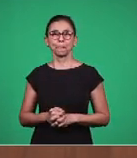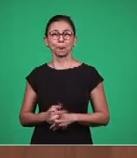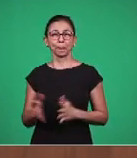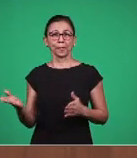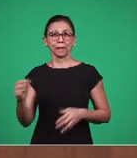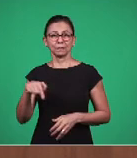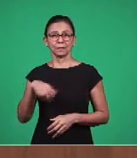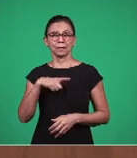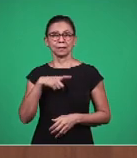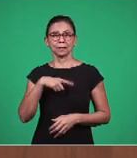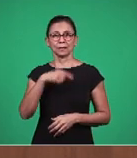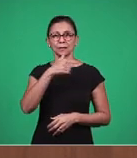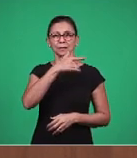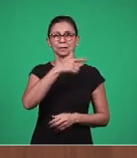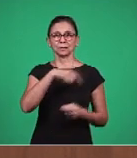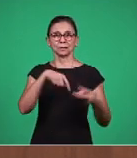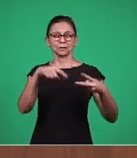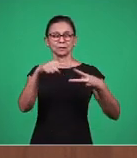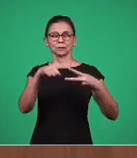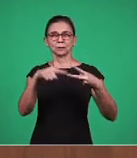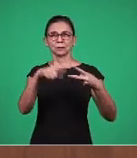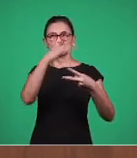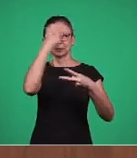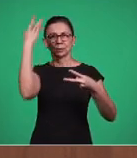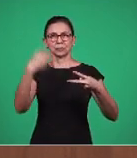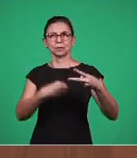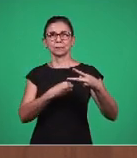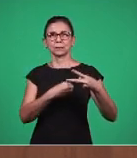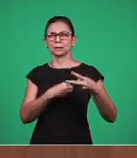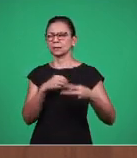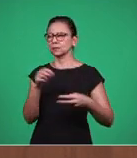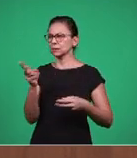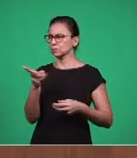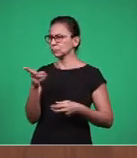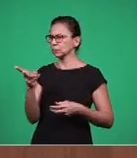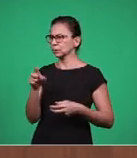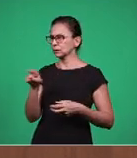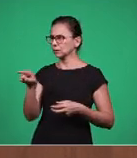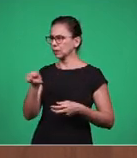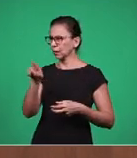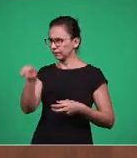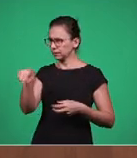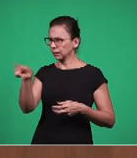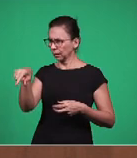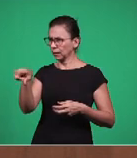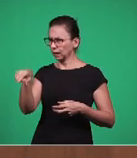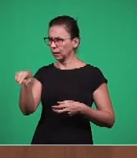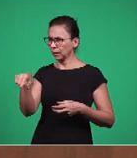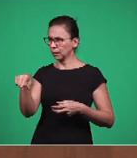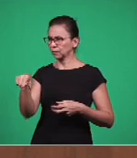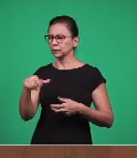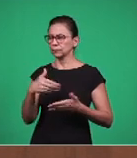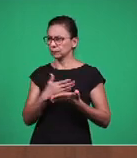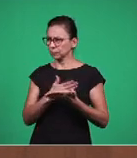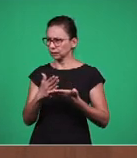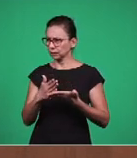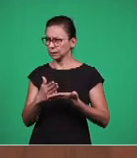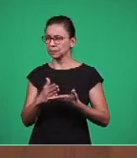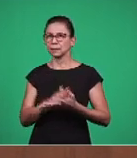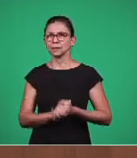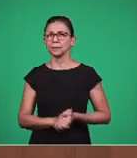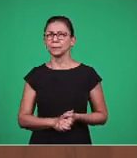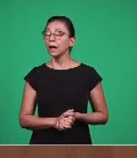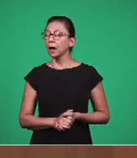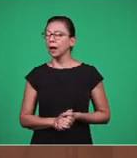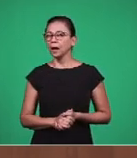sempre aqui. Eu não sei se ficou alguém de vocês fazer as perguntas para você, né? Então, vamos começar aqui pelo pastor outra vez,